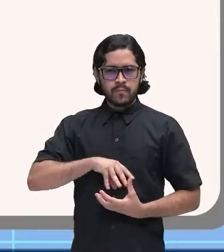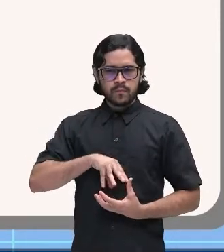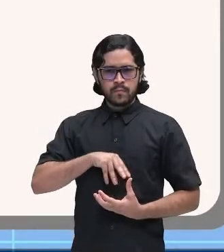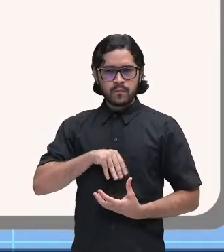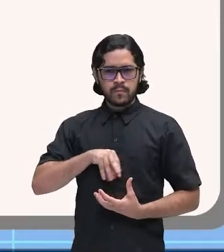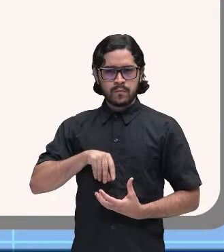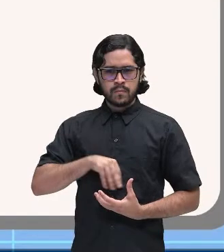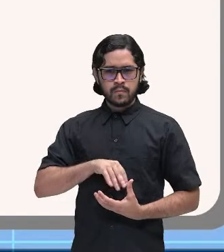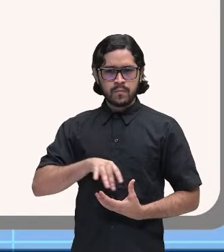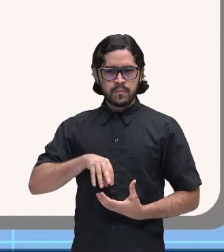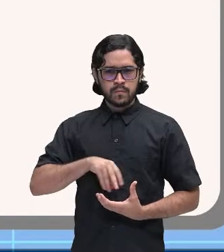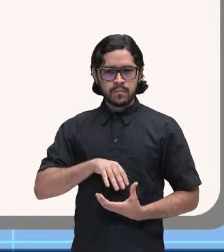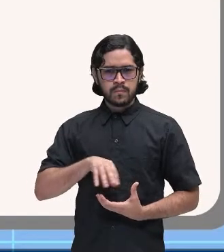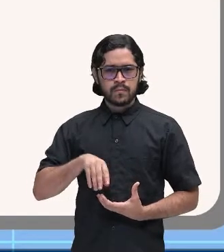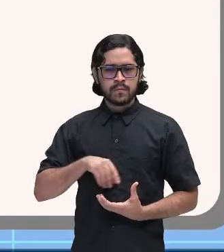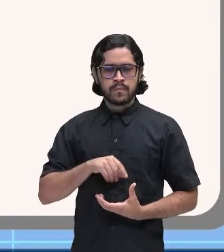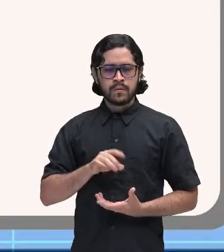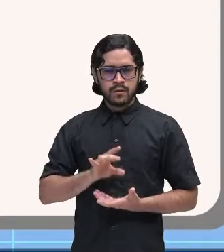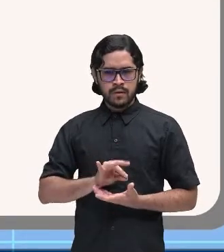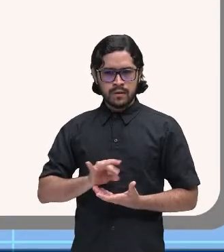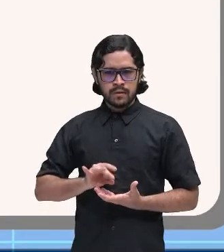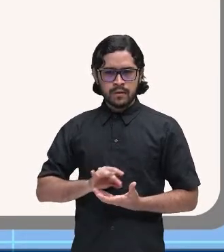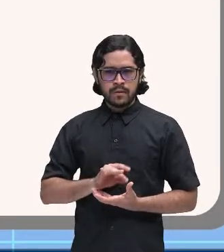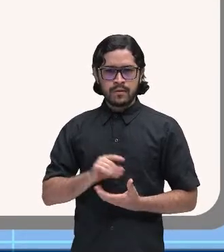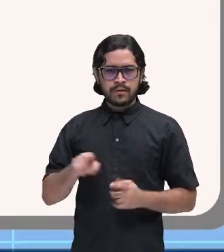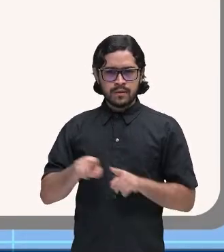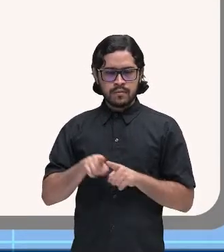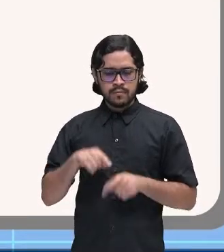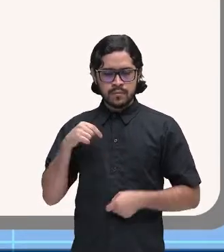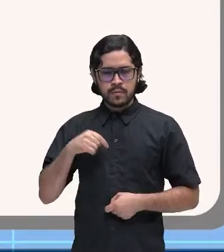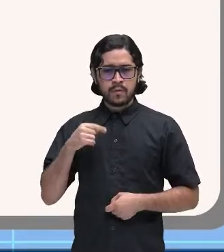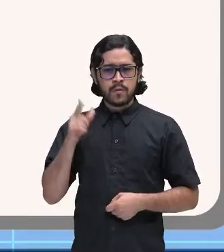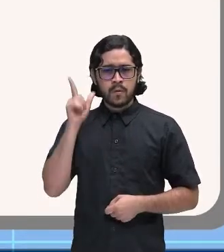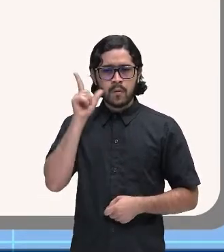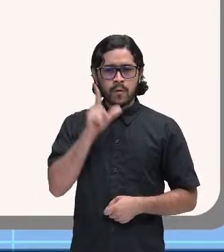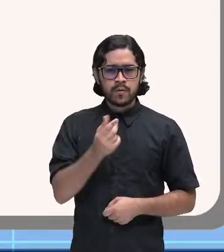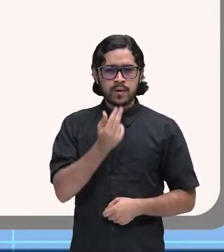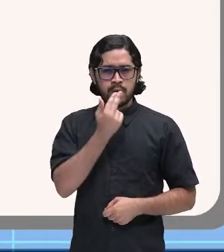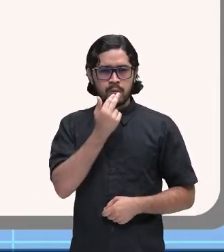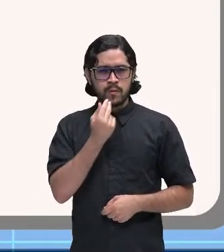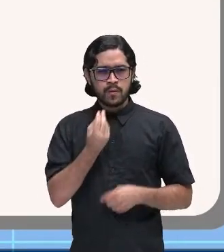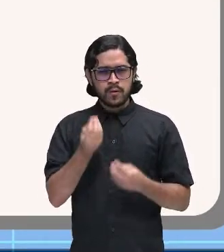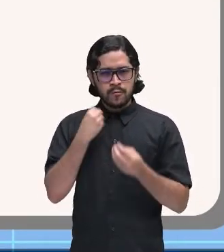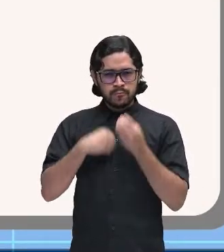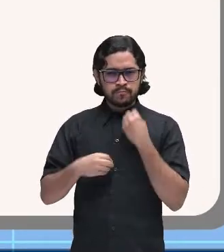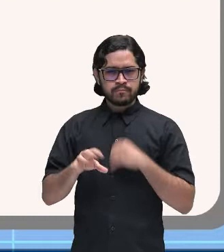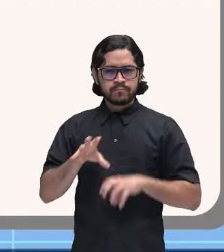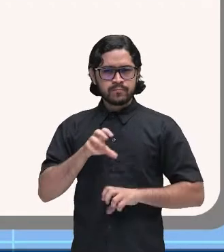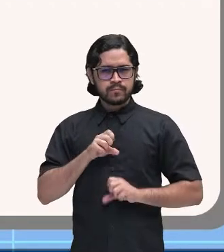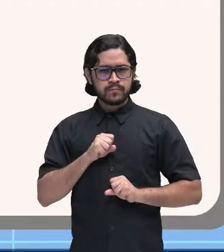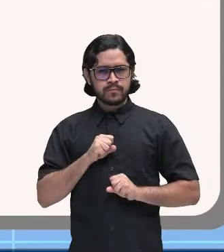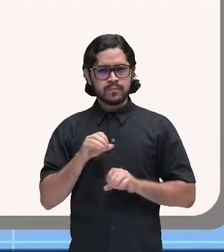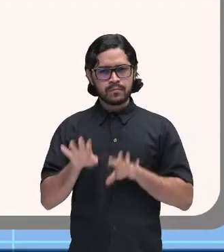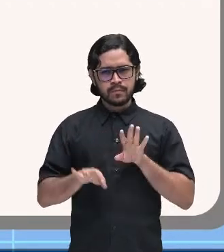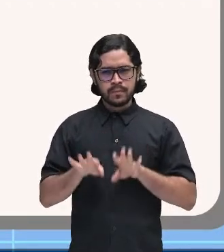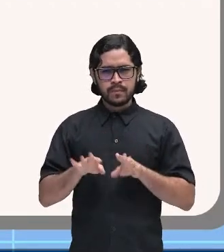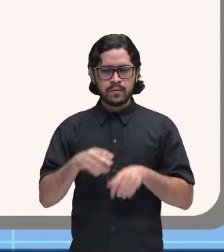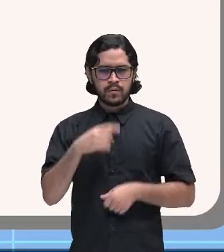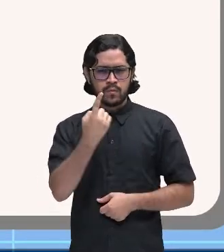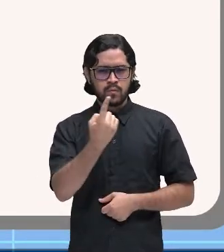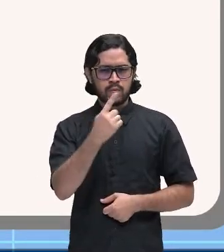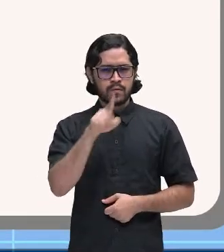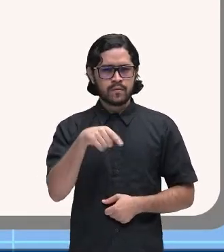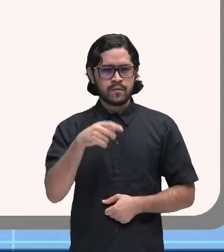máxima aí, né, do estômago receber o nutriente é de aproximadamente 1,5 litro, tá, de